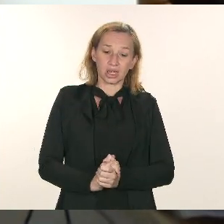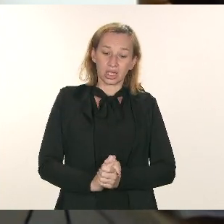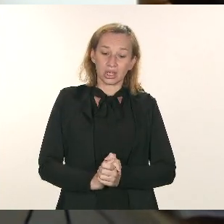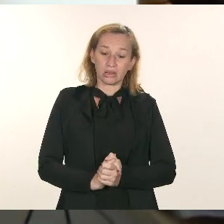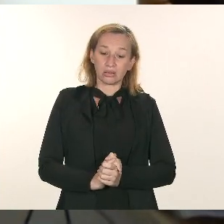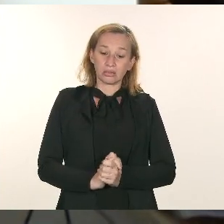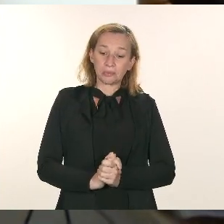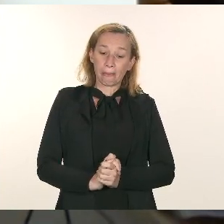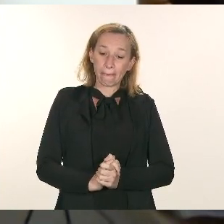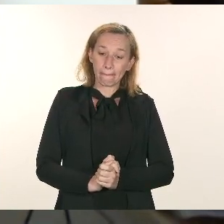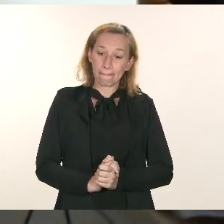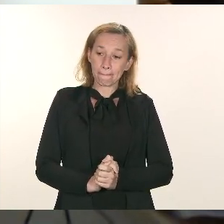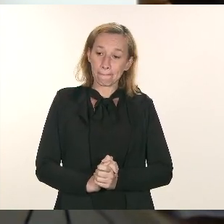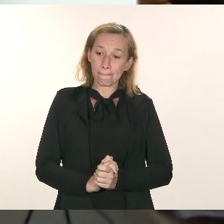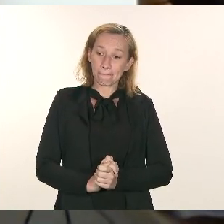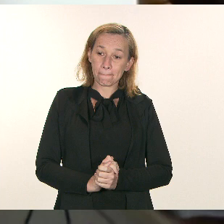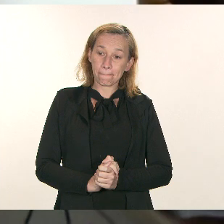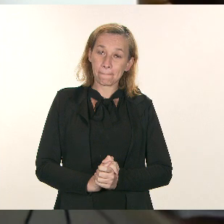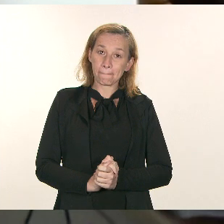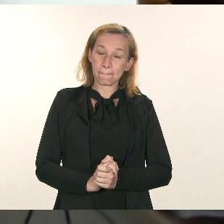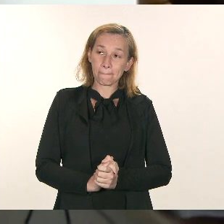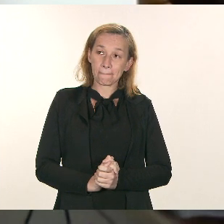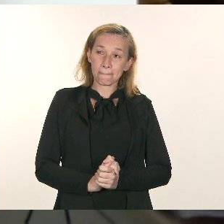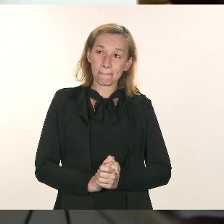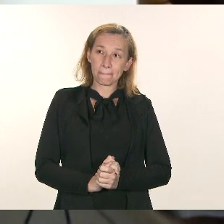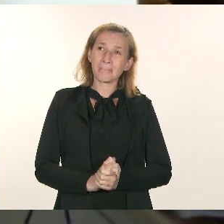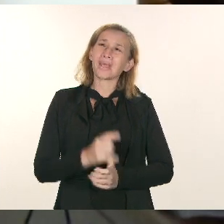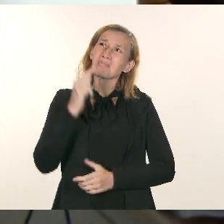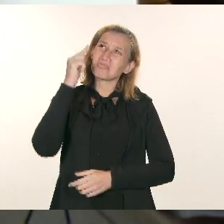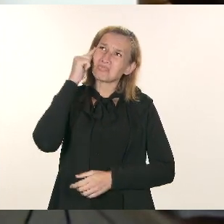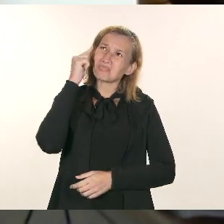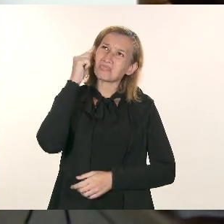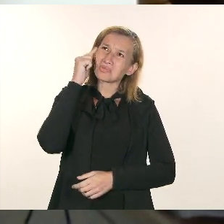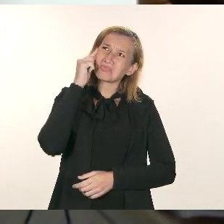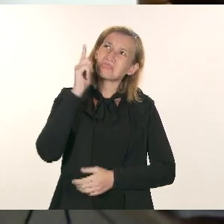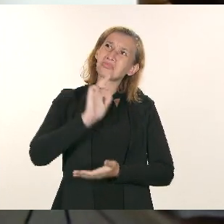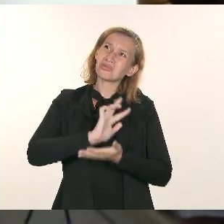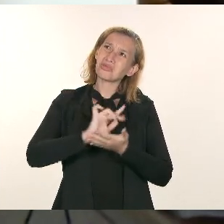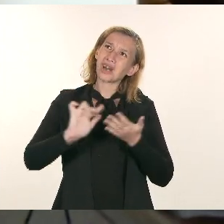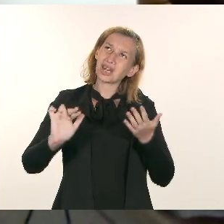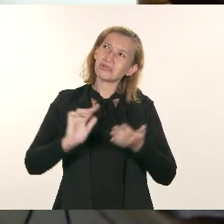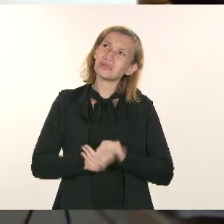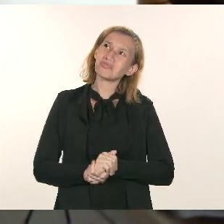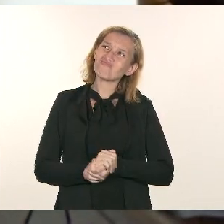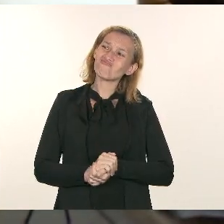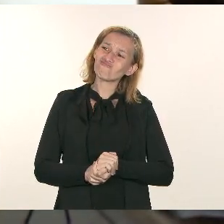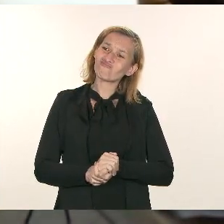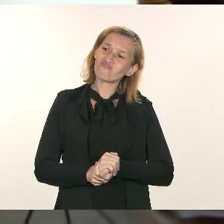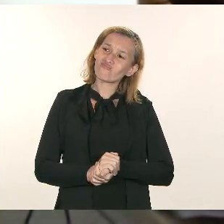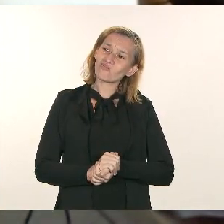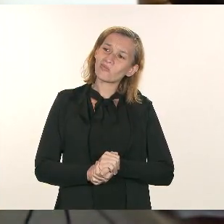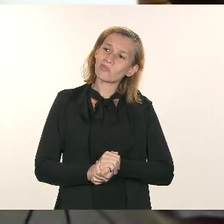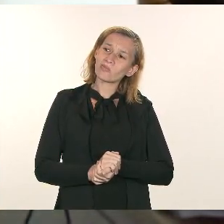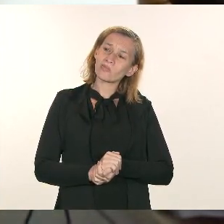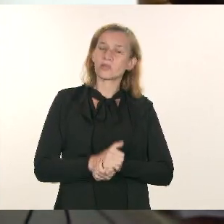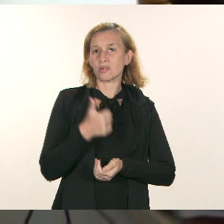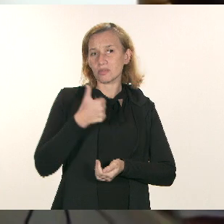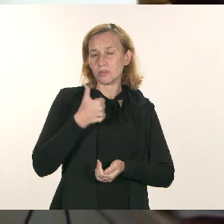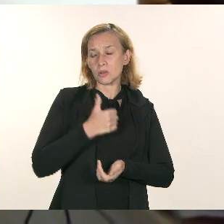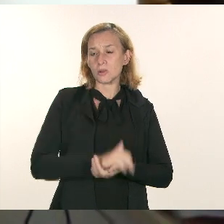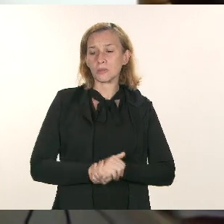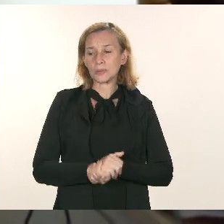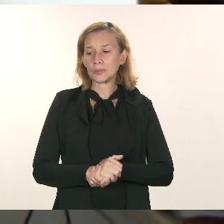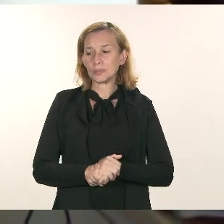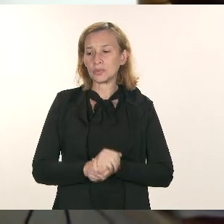nos levou a muitas reflexões. E a primeira delas,